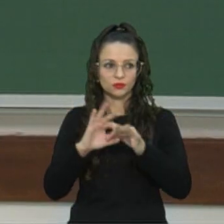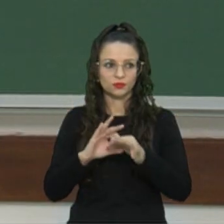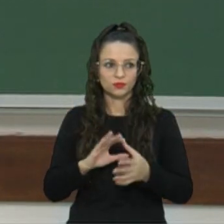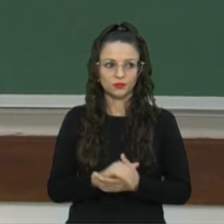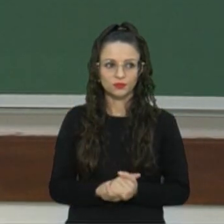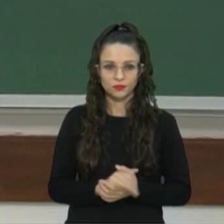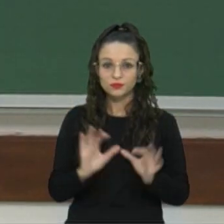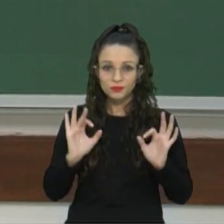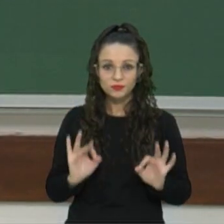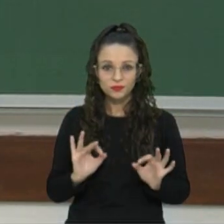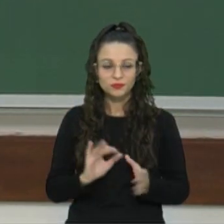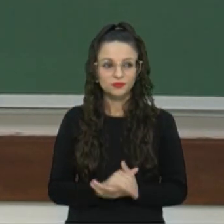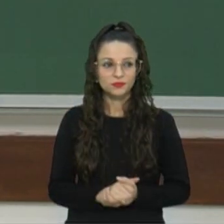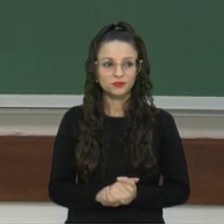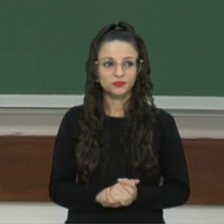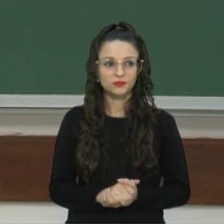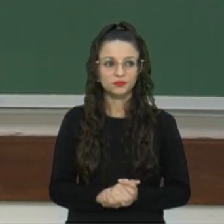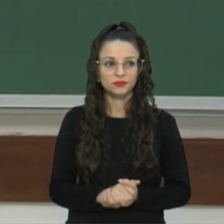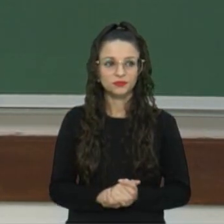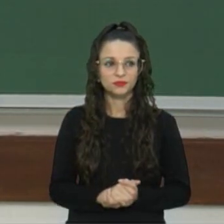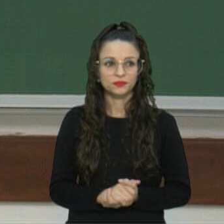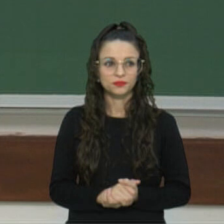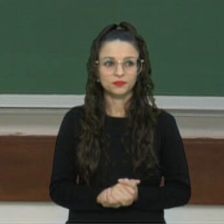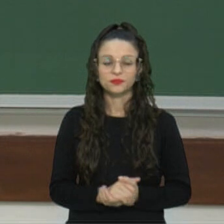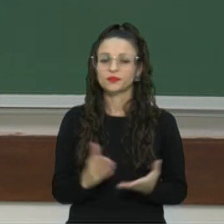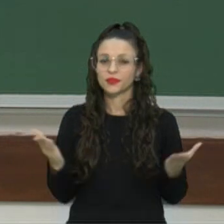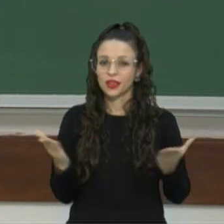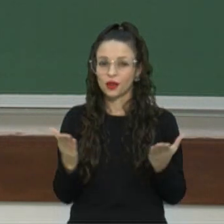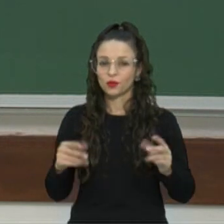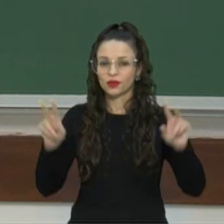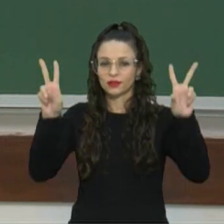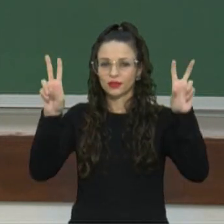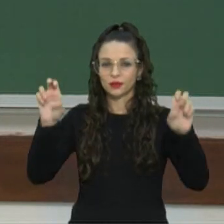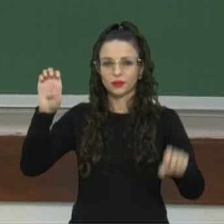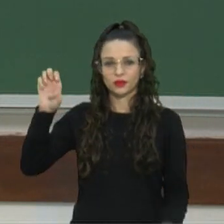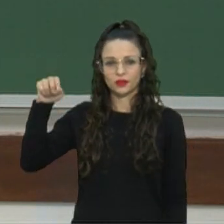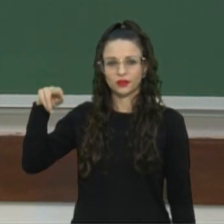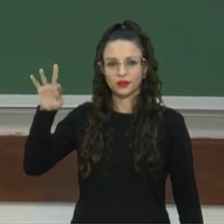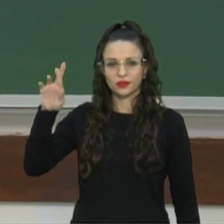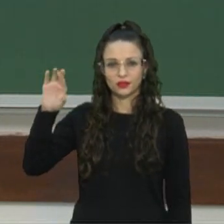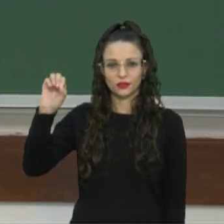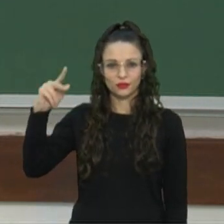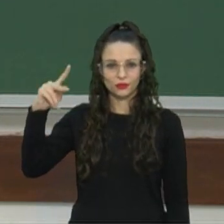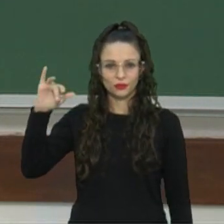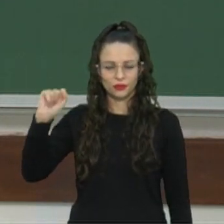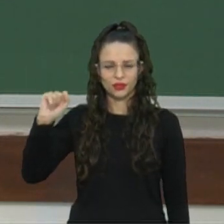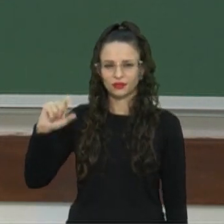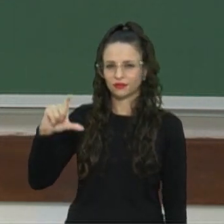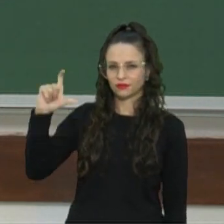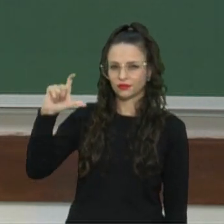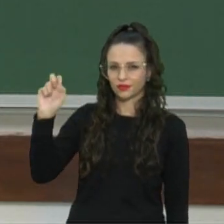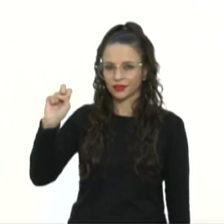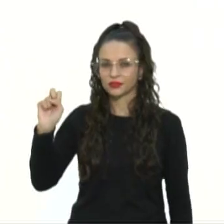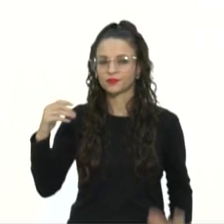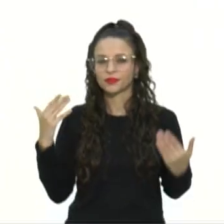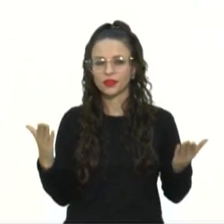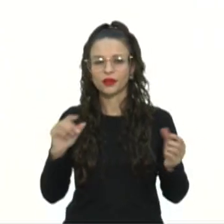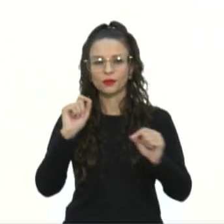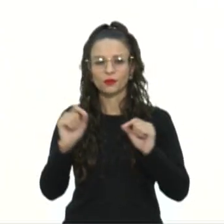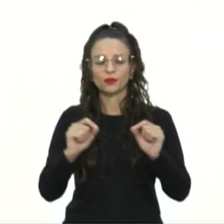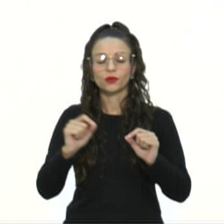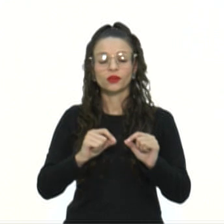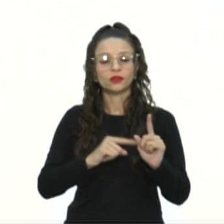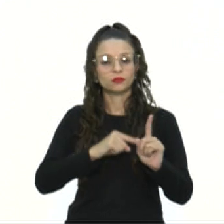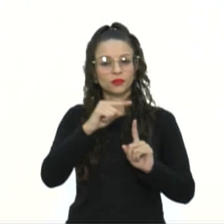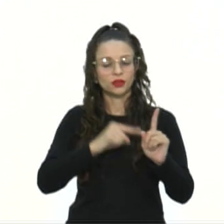interesse. Certo? Agora vamos falar um pouquinho sobre entropia. Entropia é a medida da